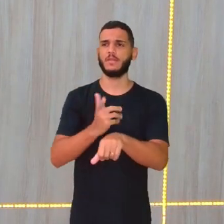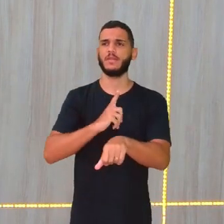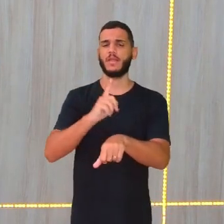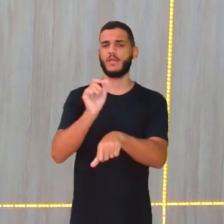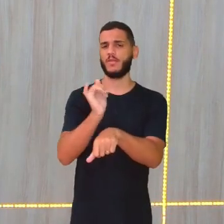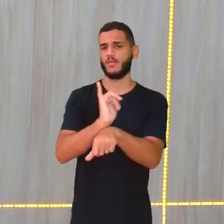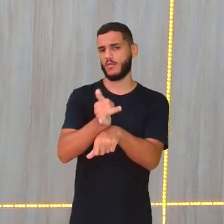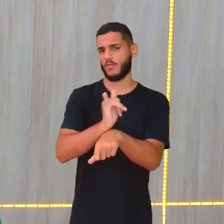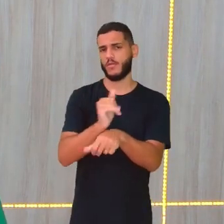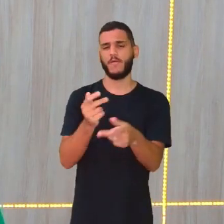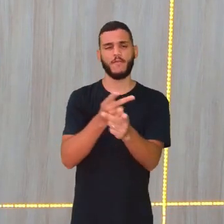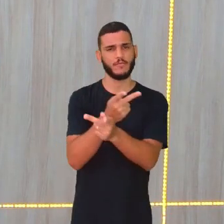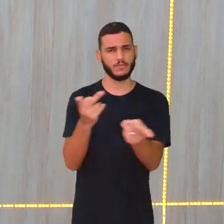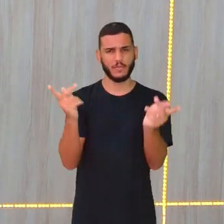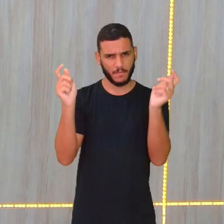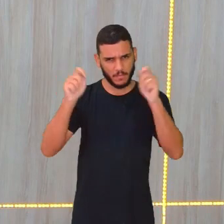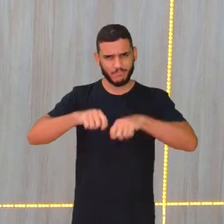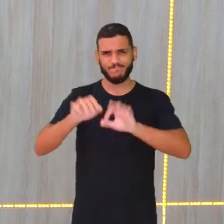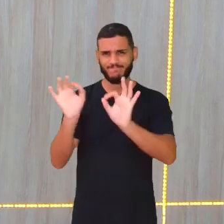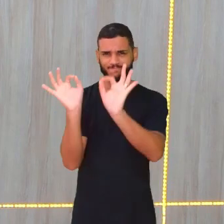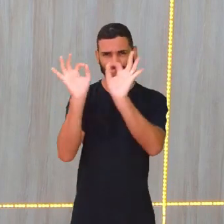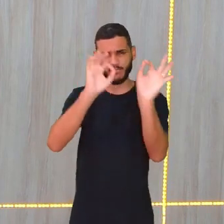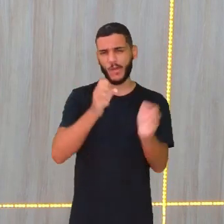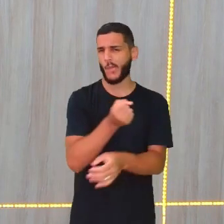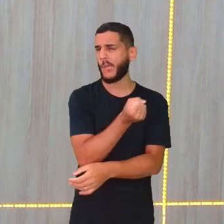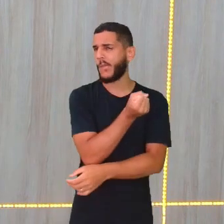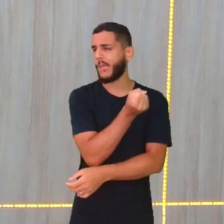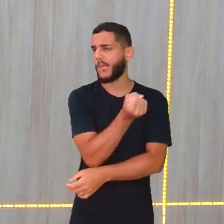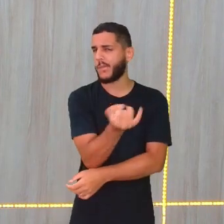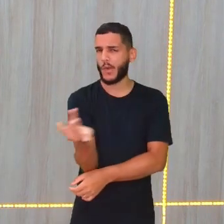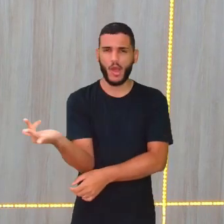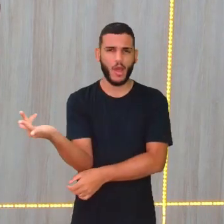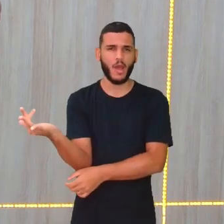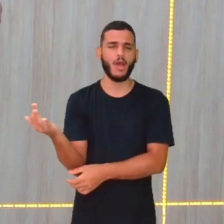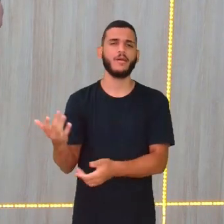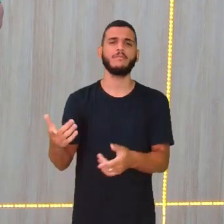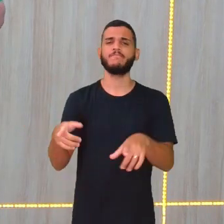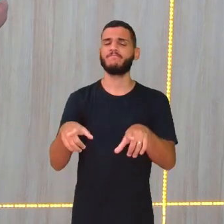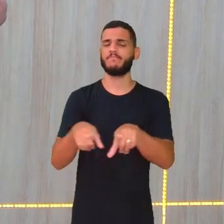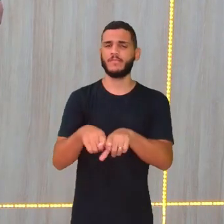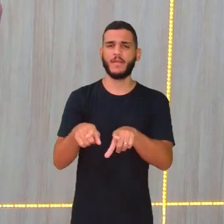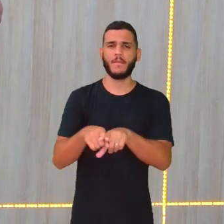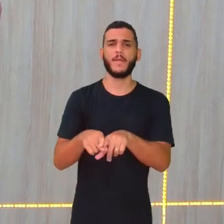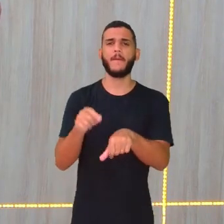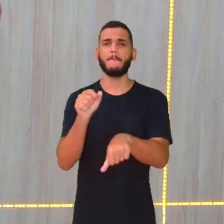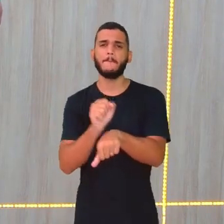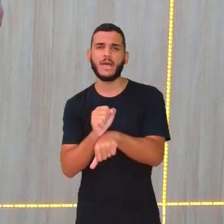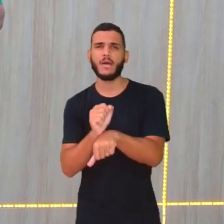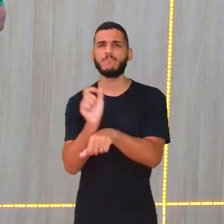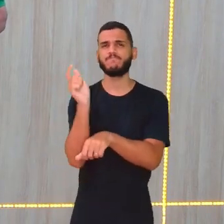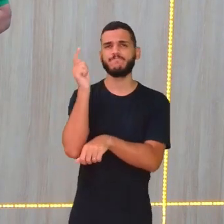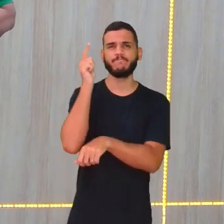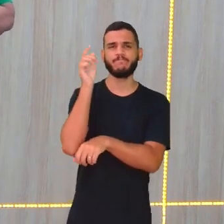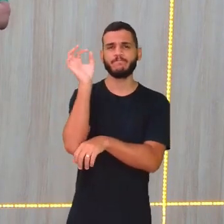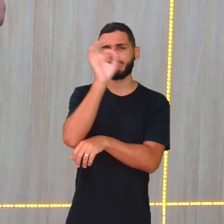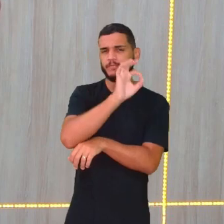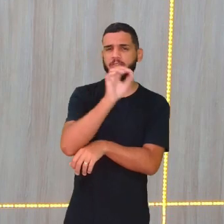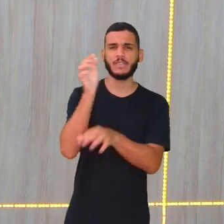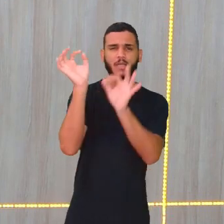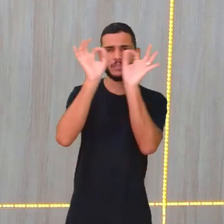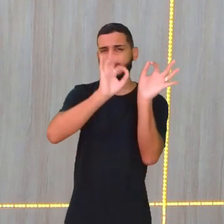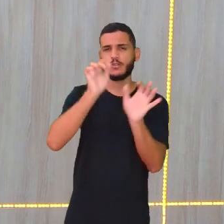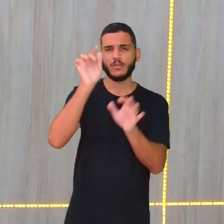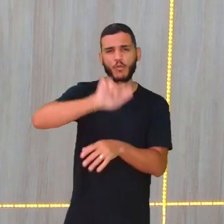YouTube, onde vocês vão poder assistir quantas vezes quiserem, pausar, rever, ir direto para a atividade, né? Quando